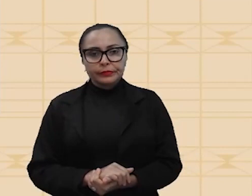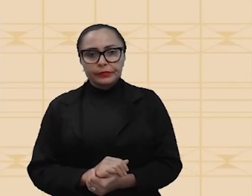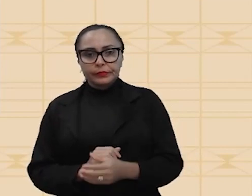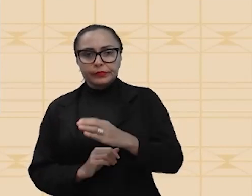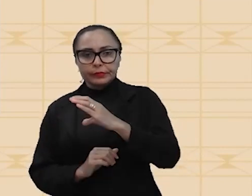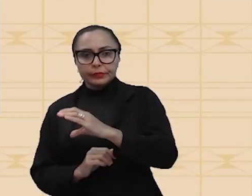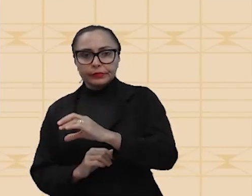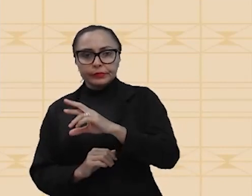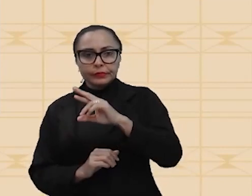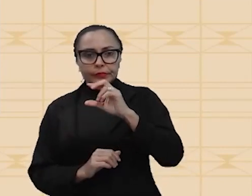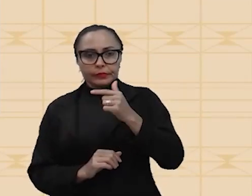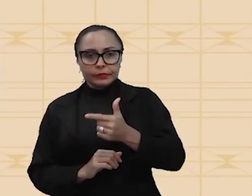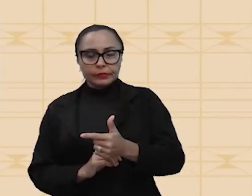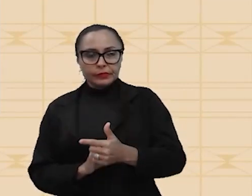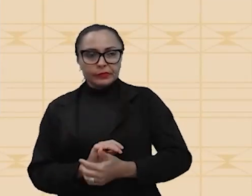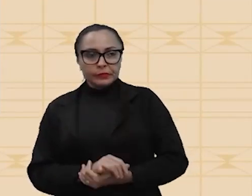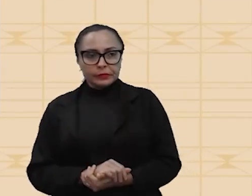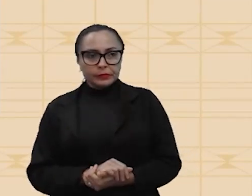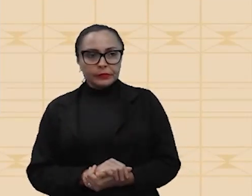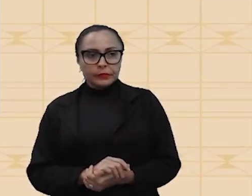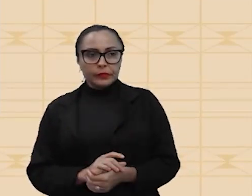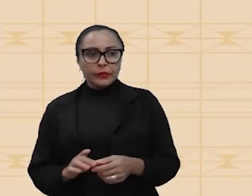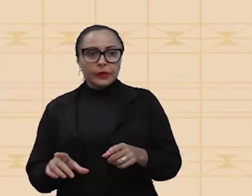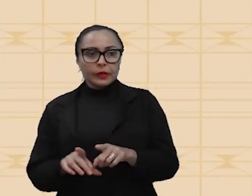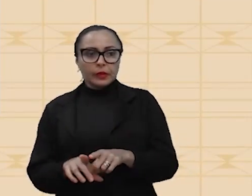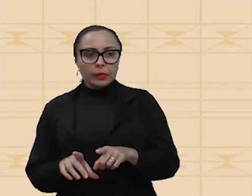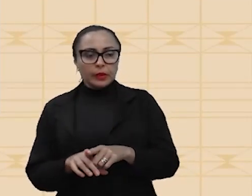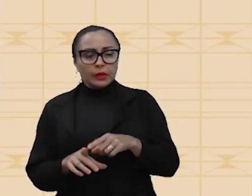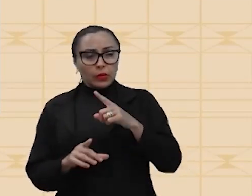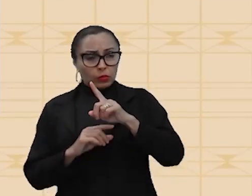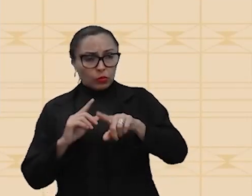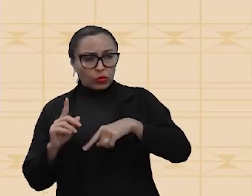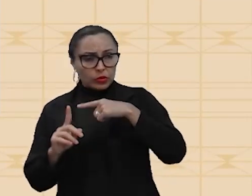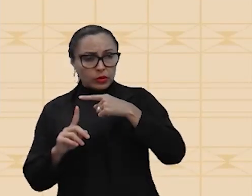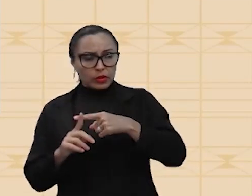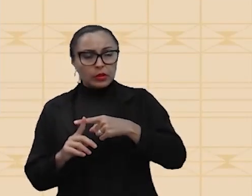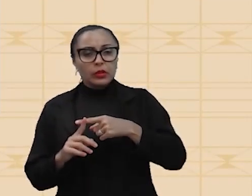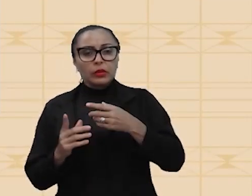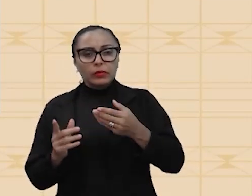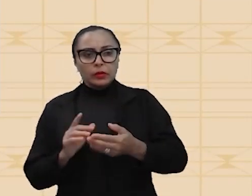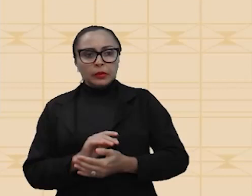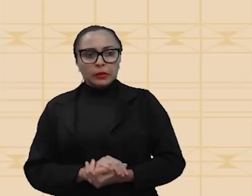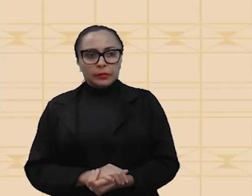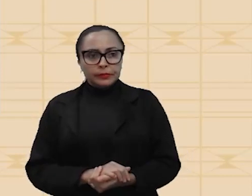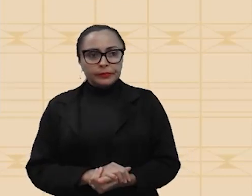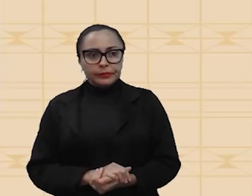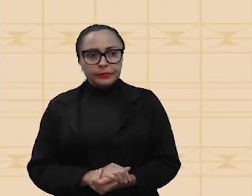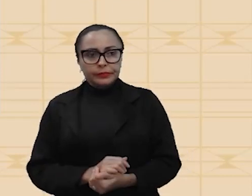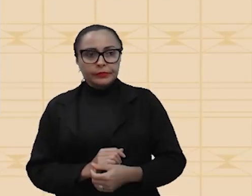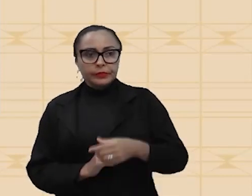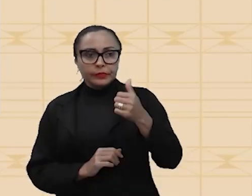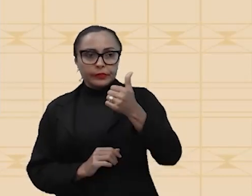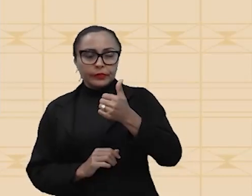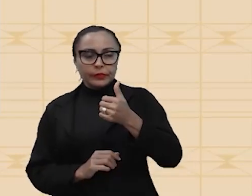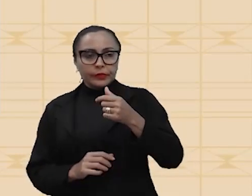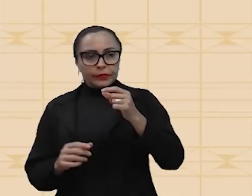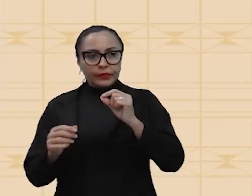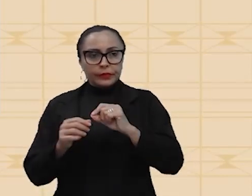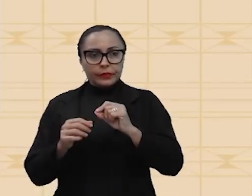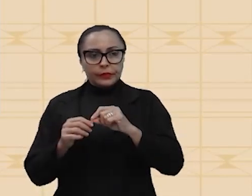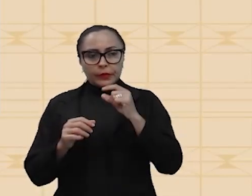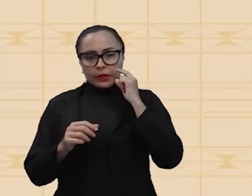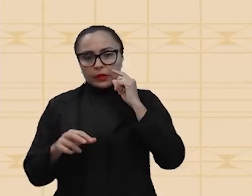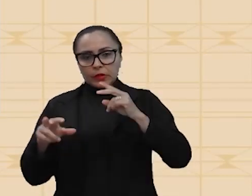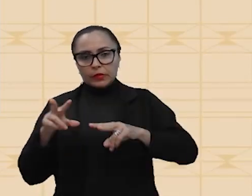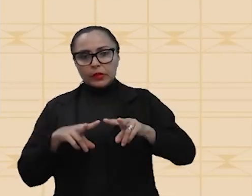Cr2O72-, ele também tem um sinal positivo e o zinco negativo. Então, a primeira coisa que você vai fazer é verificar se as polaridades são